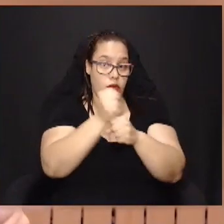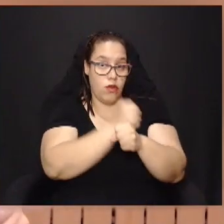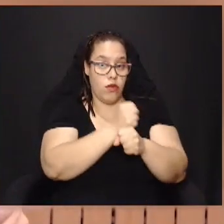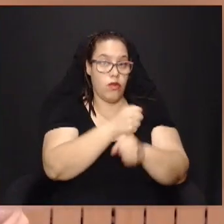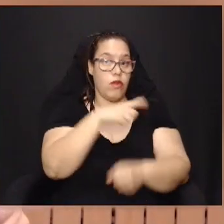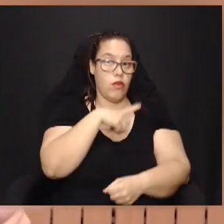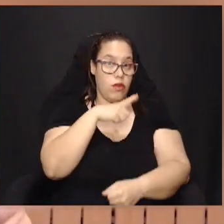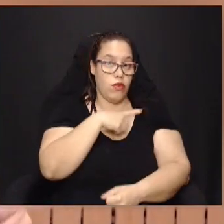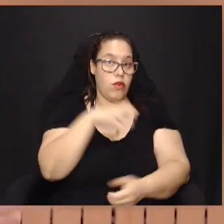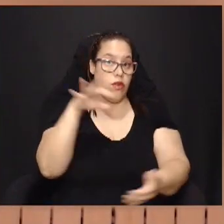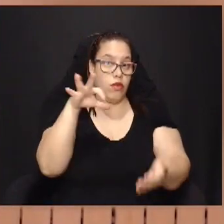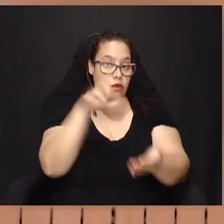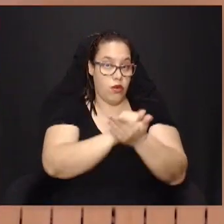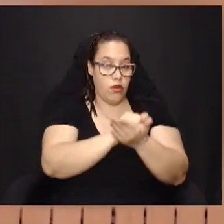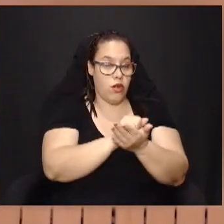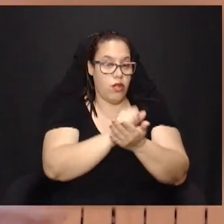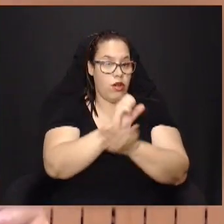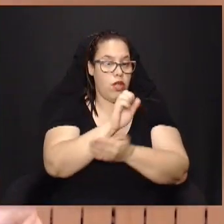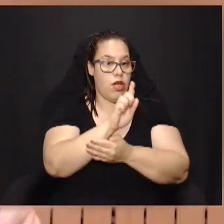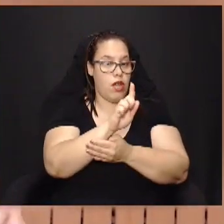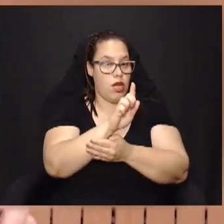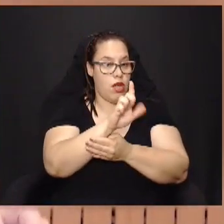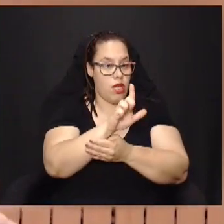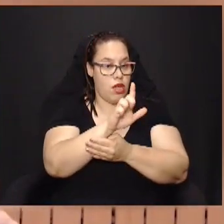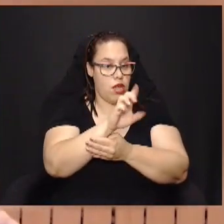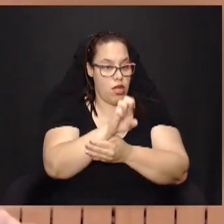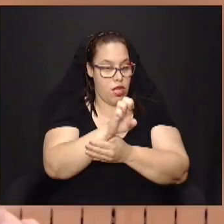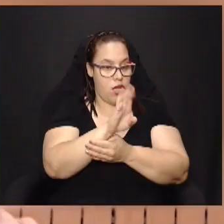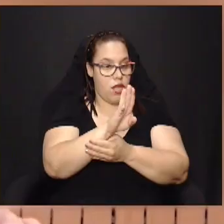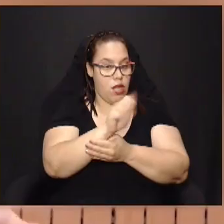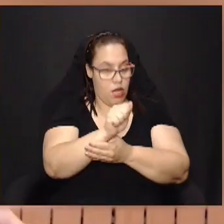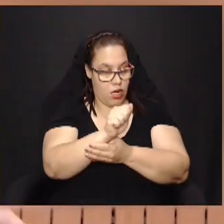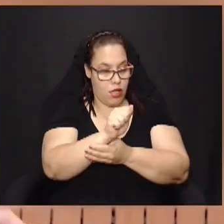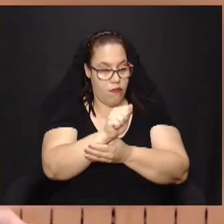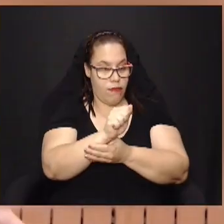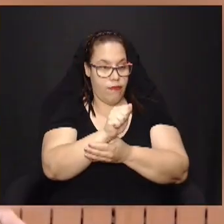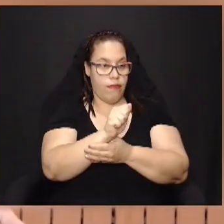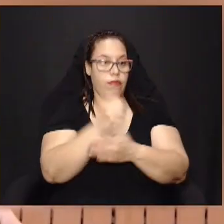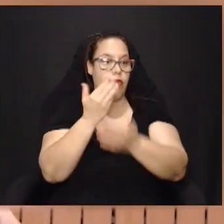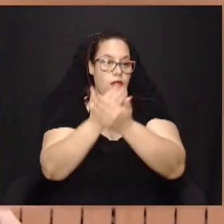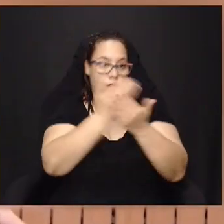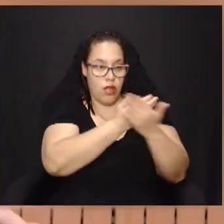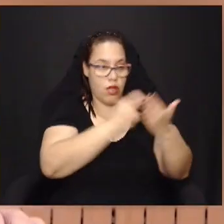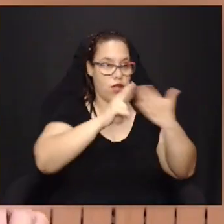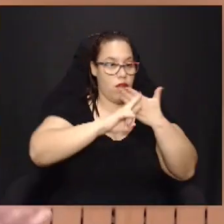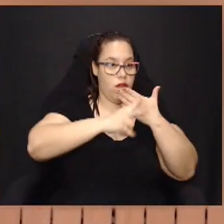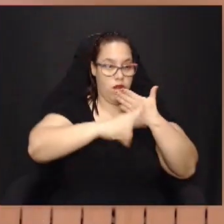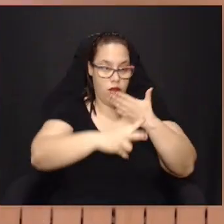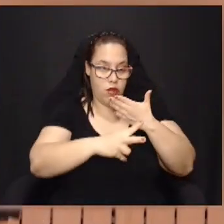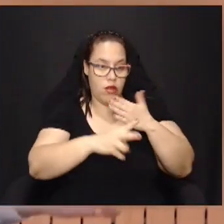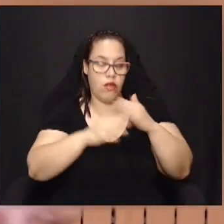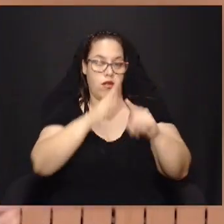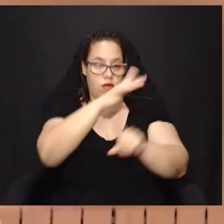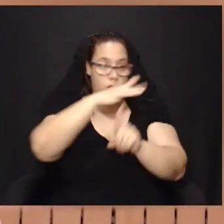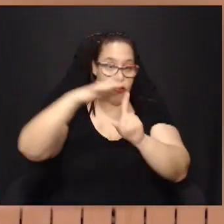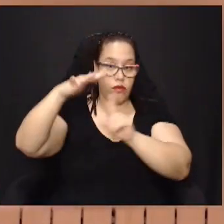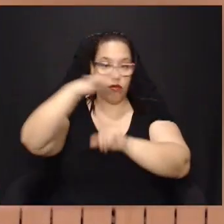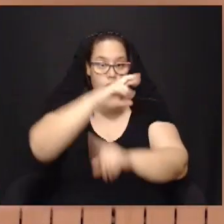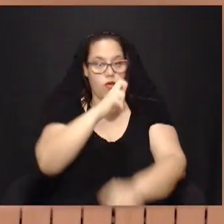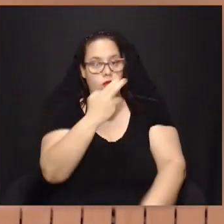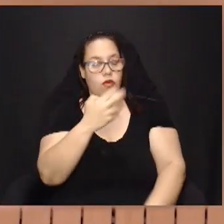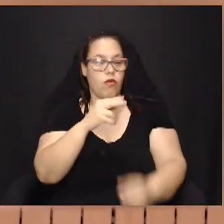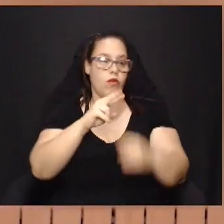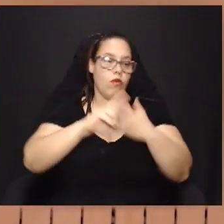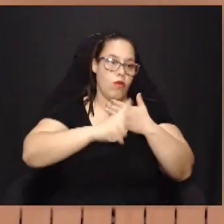cadastramento de gleba, que é necessário estudo de impacto ambiental ou exige impacto de